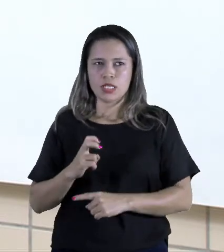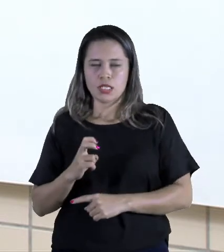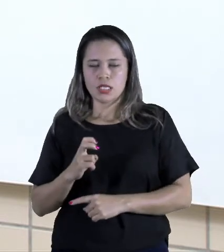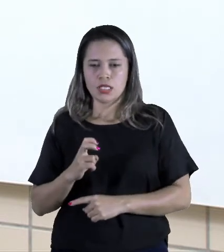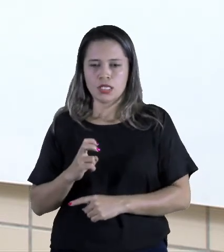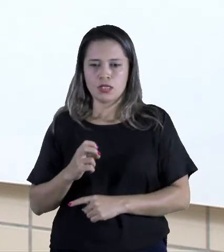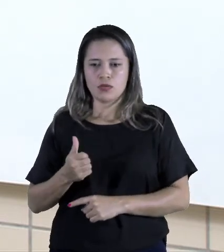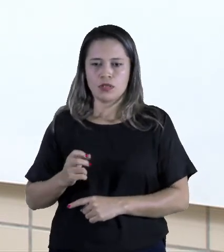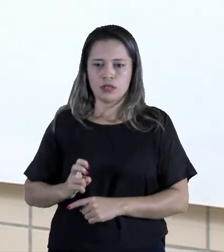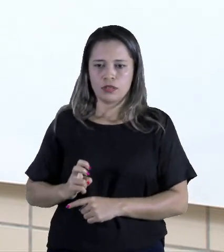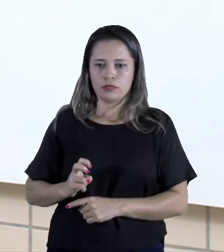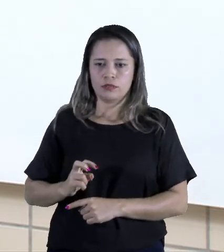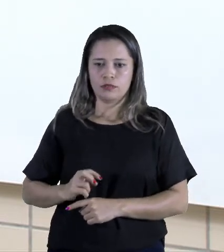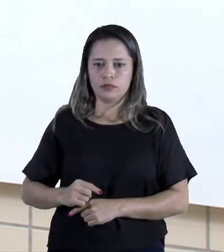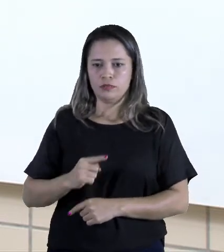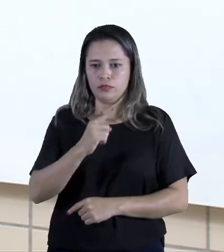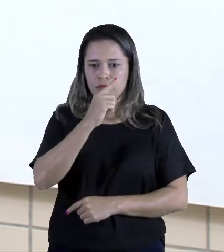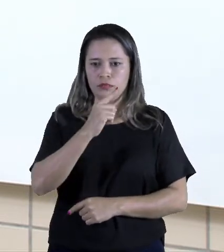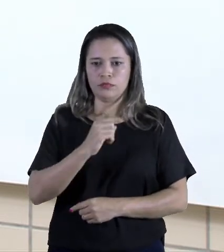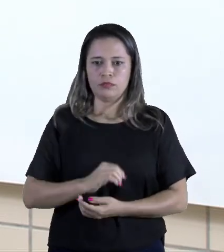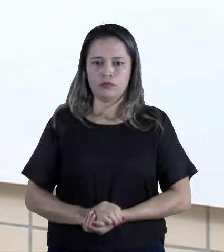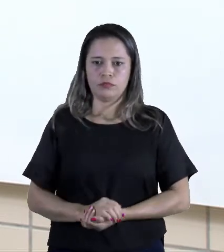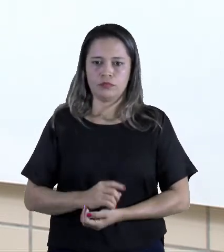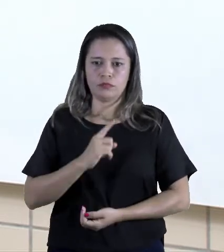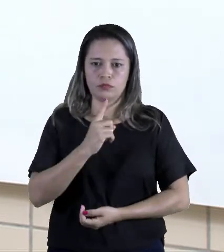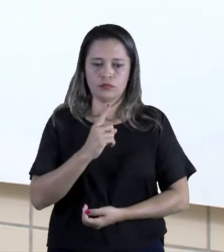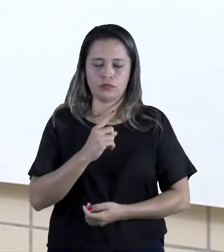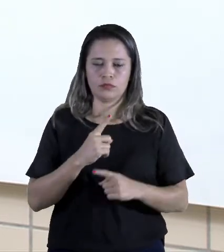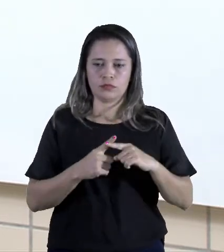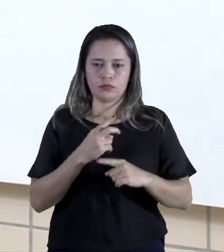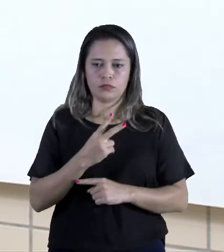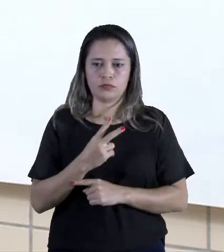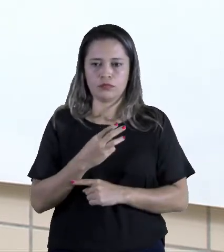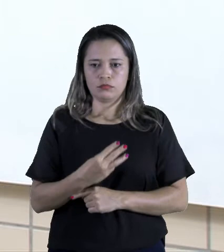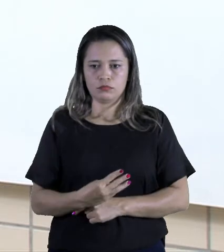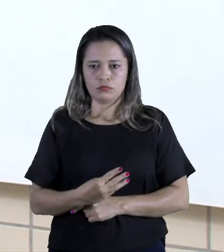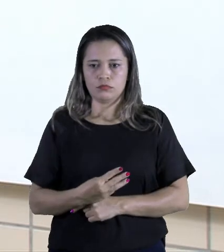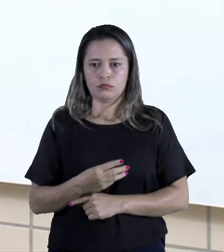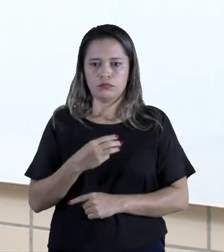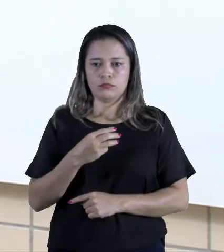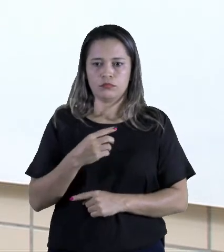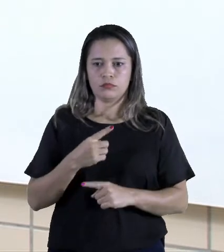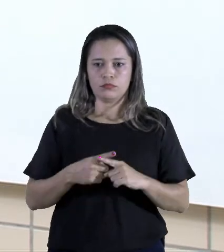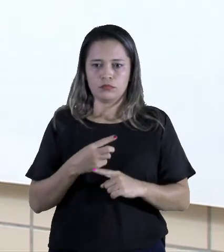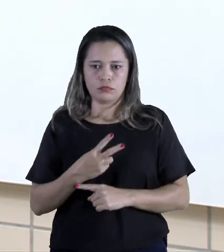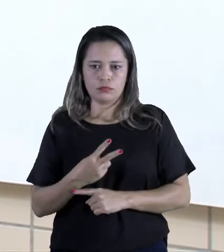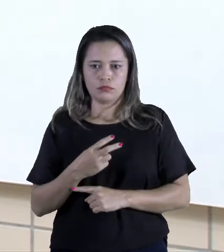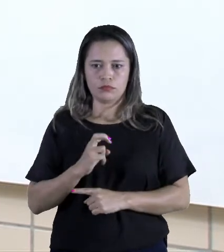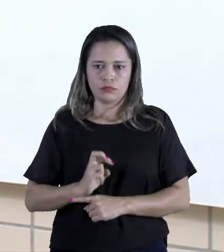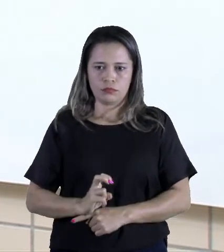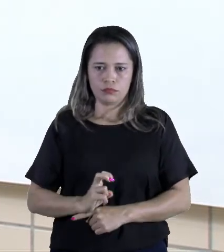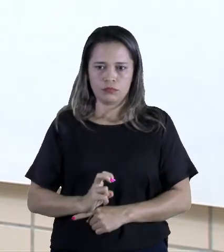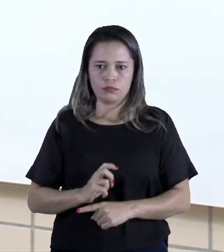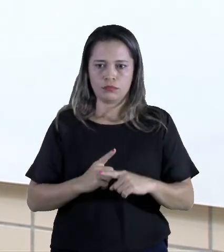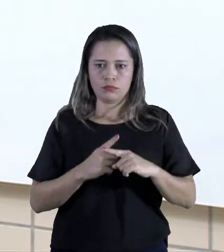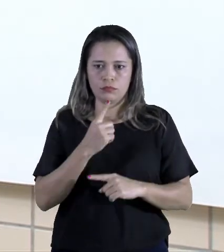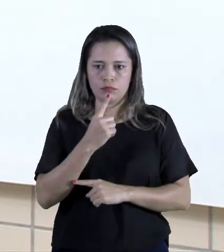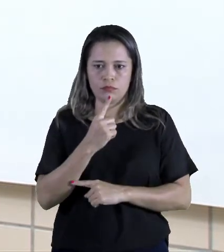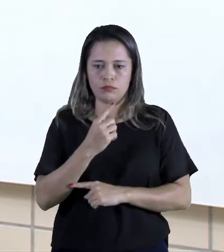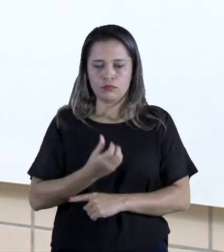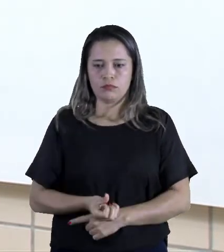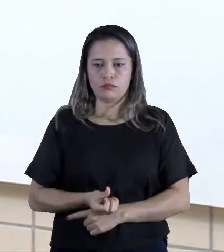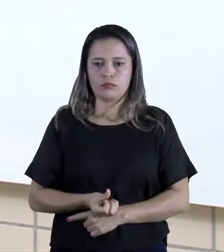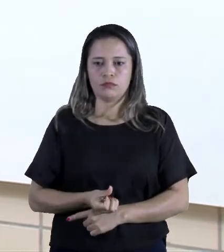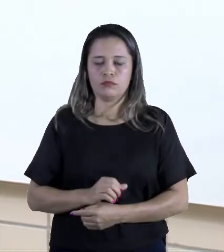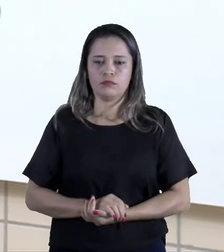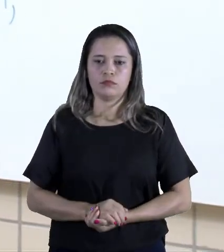5, 15. Sobe 1. 1 mais 2, 3, mais 2, 5, mais 1,